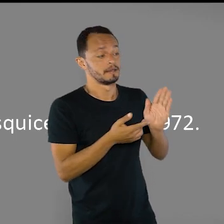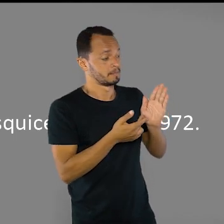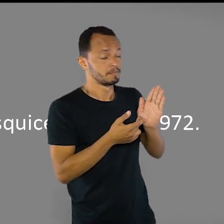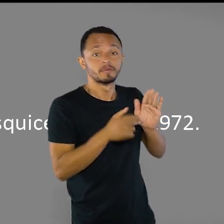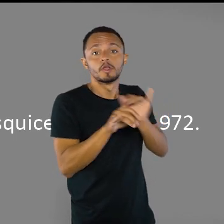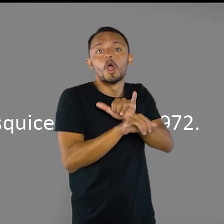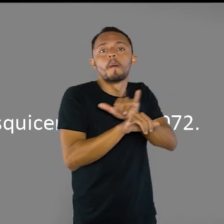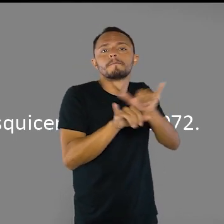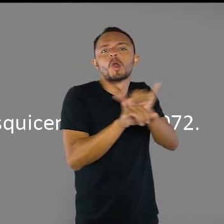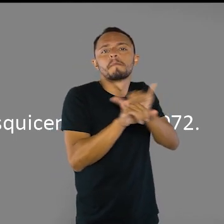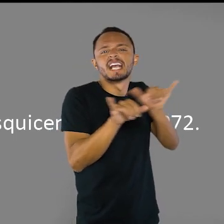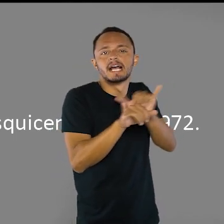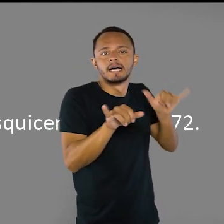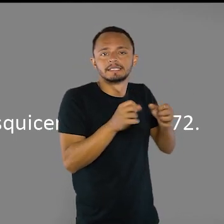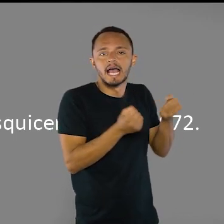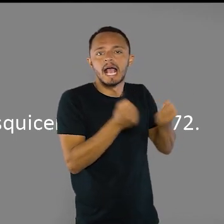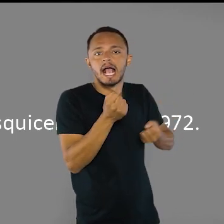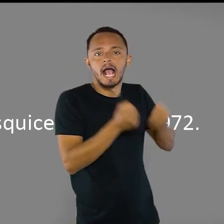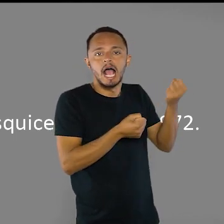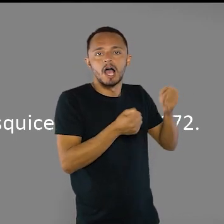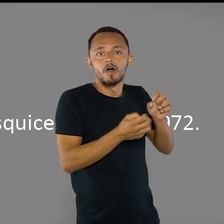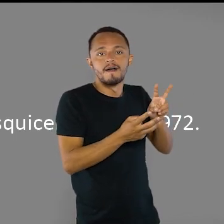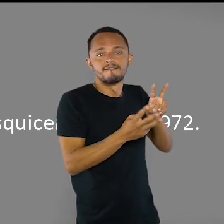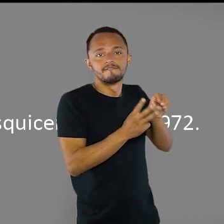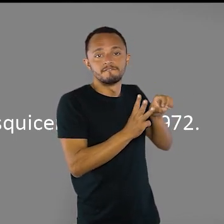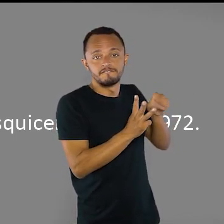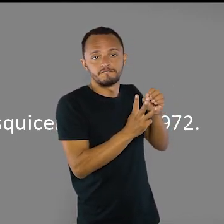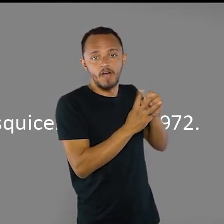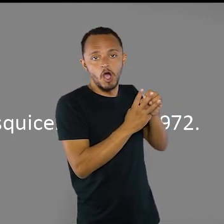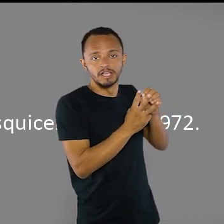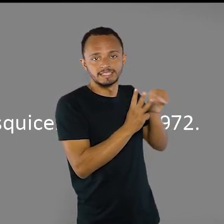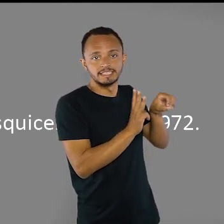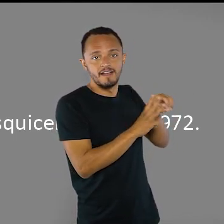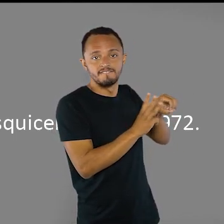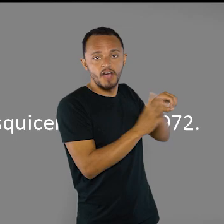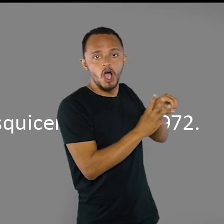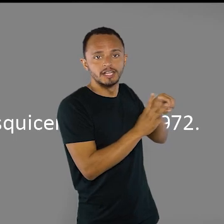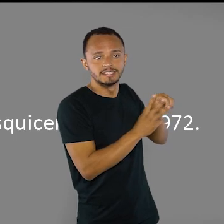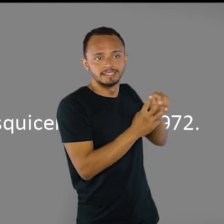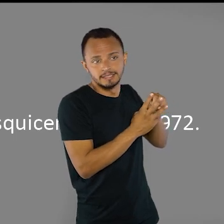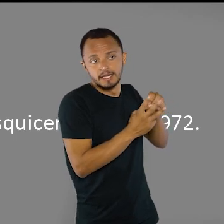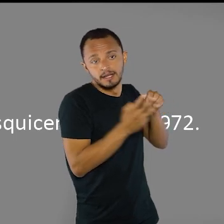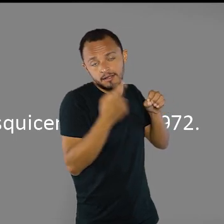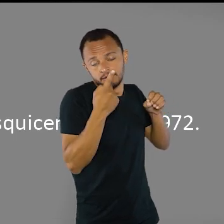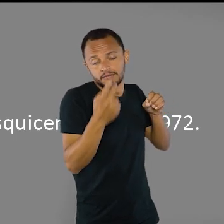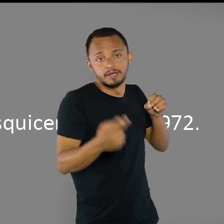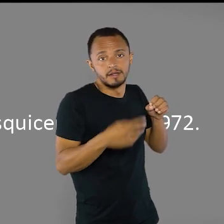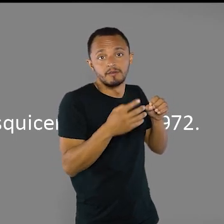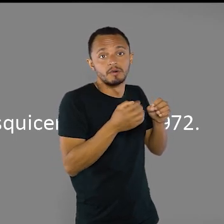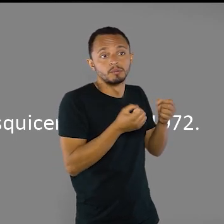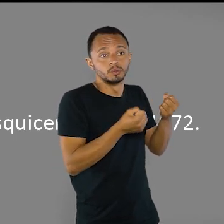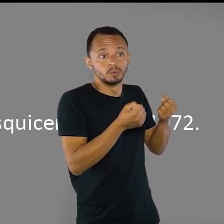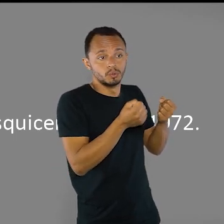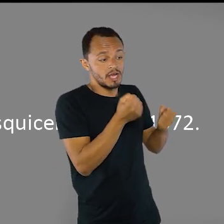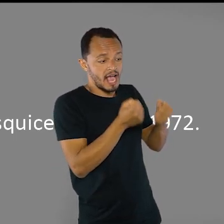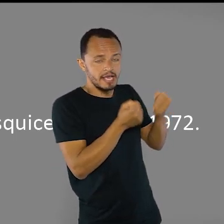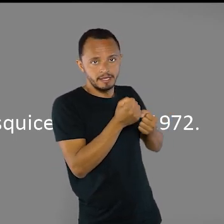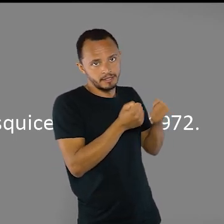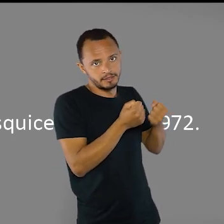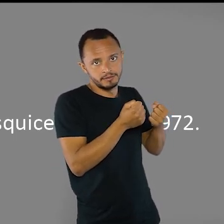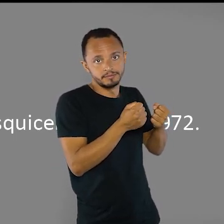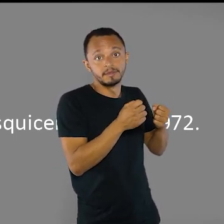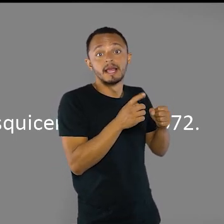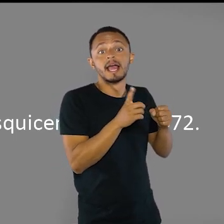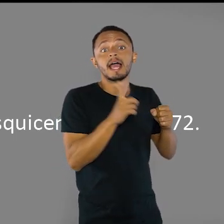propaganda da Volkswagen, que fala, vamos falar desse carreiro de boi. A própria Volkswagen, que sabemos hoje,